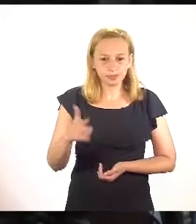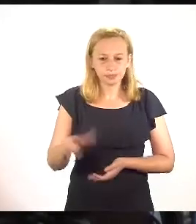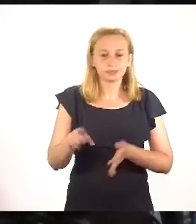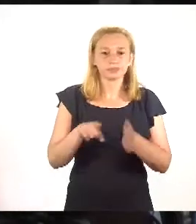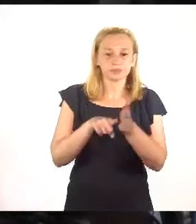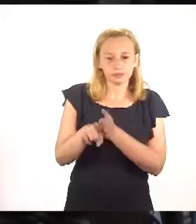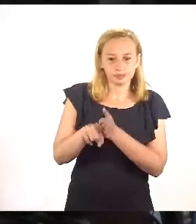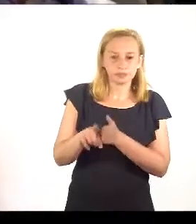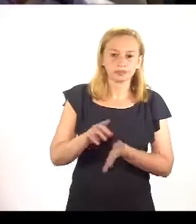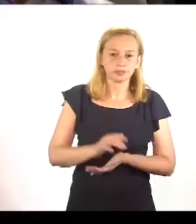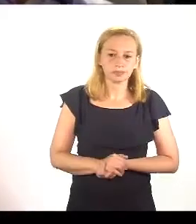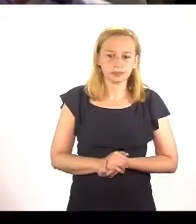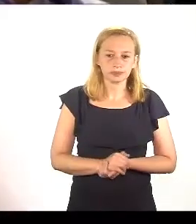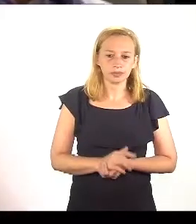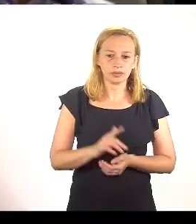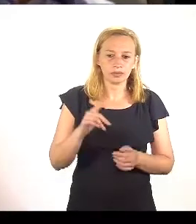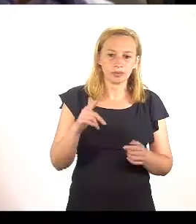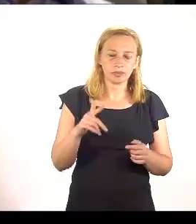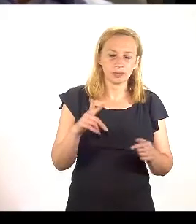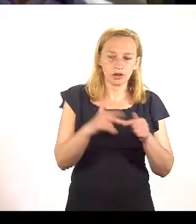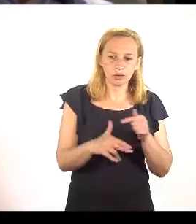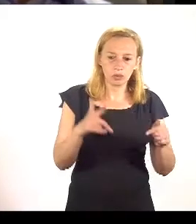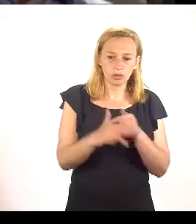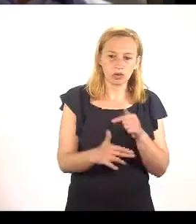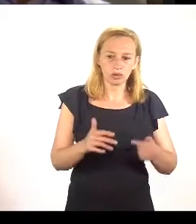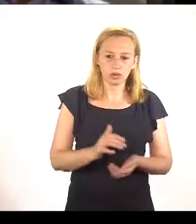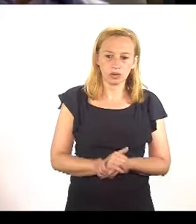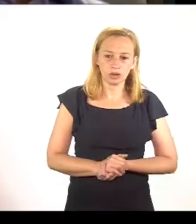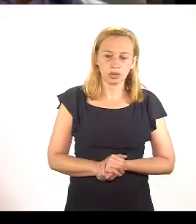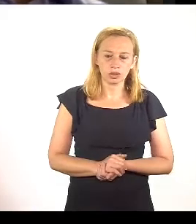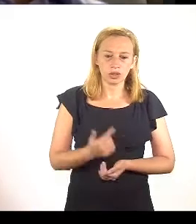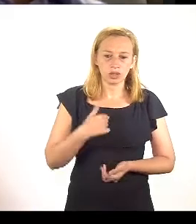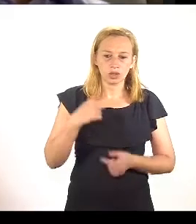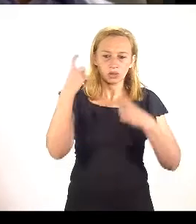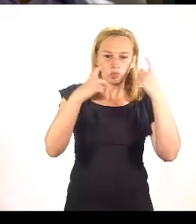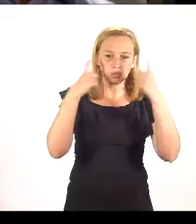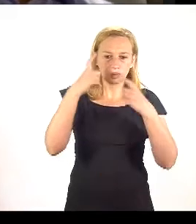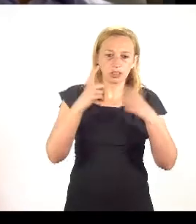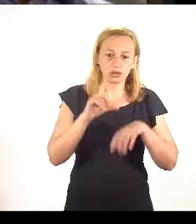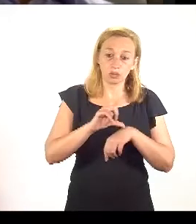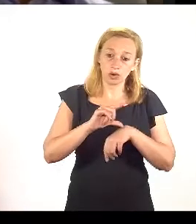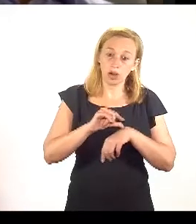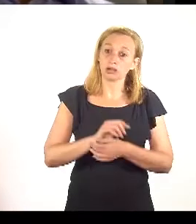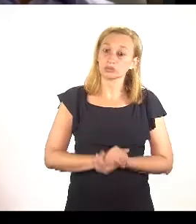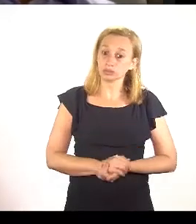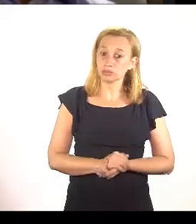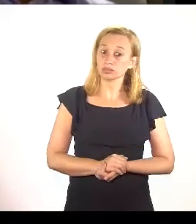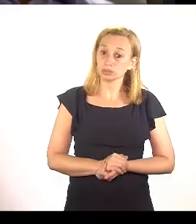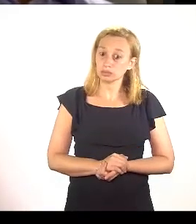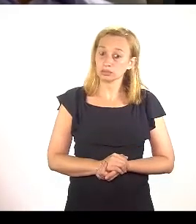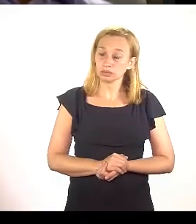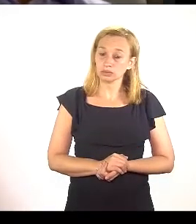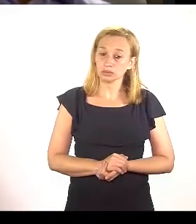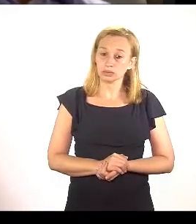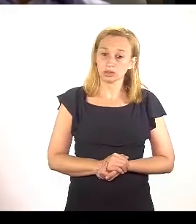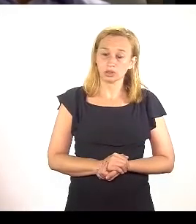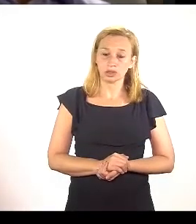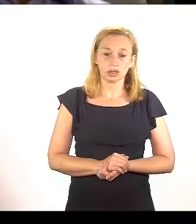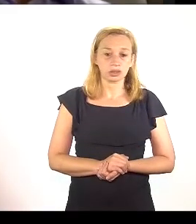pergunta de Vossa Excelência, porque picotou o só senão. porque eu tô, ô Luiz, só porque eu estou preocupado com o horário, só isso. Tá bom. Mais nada.